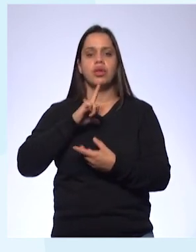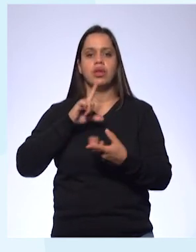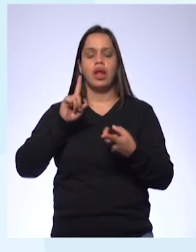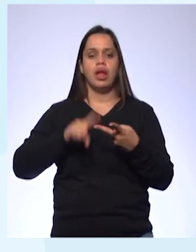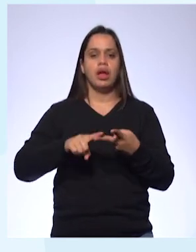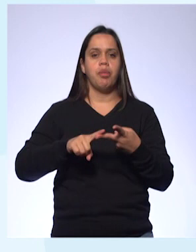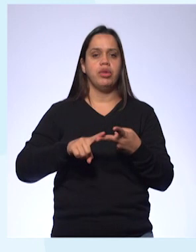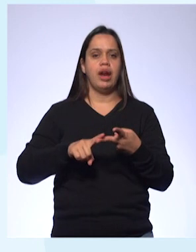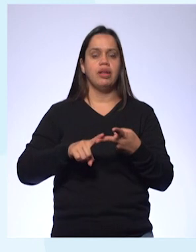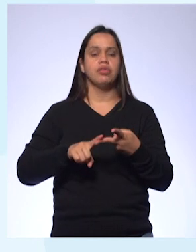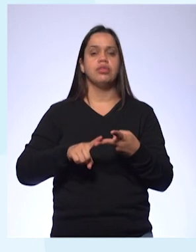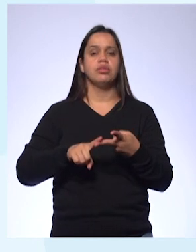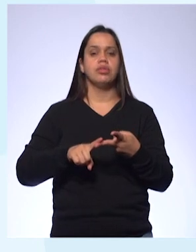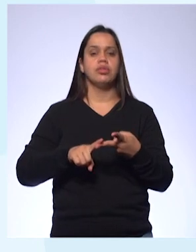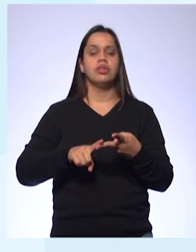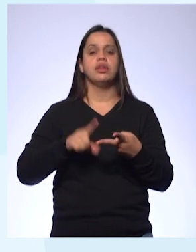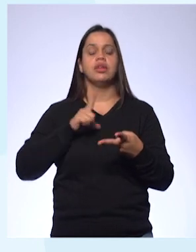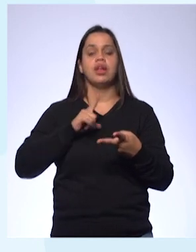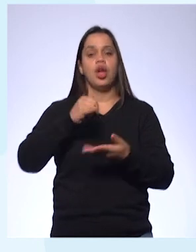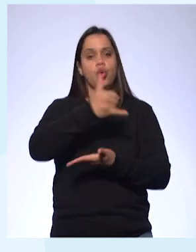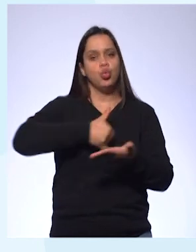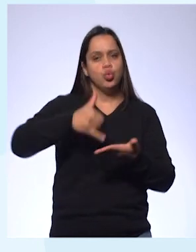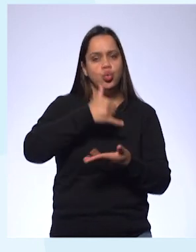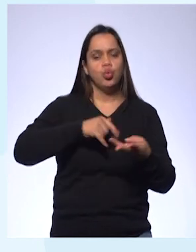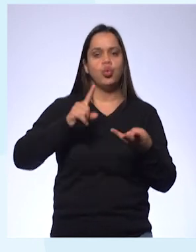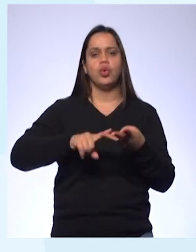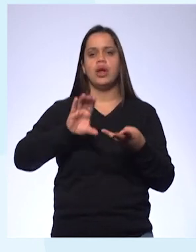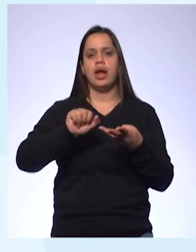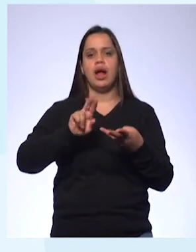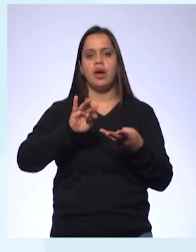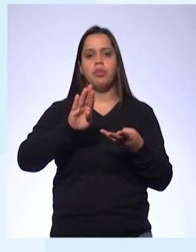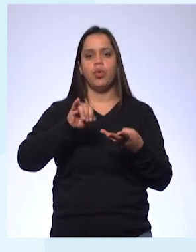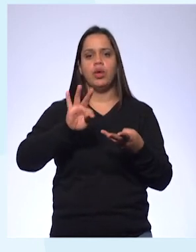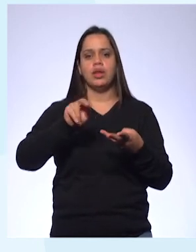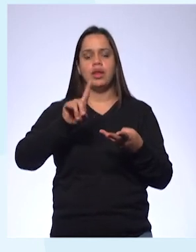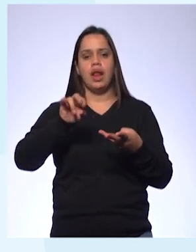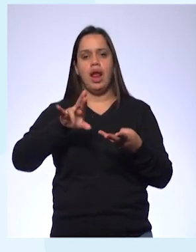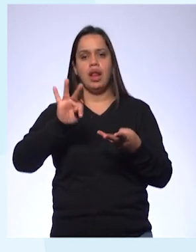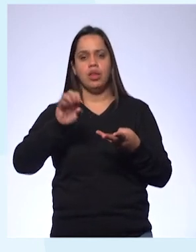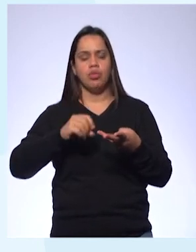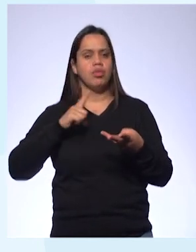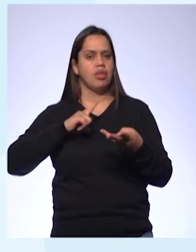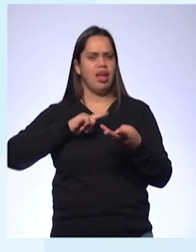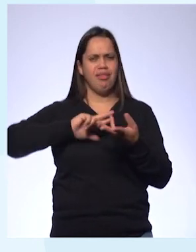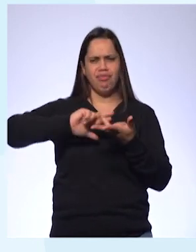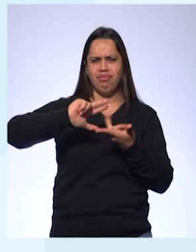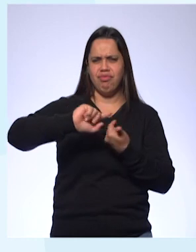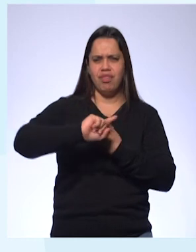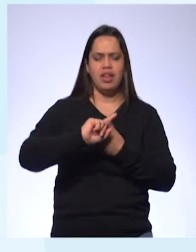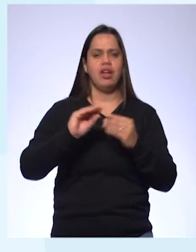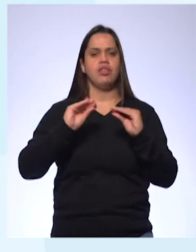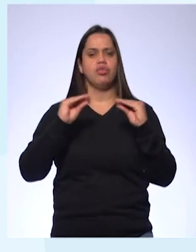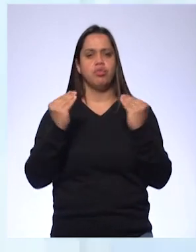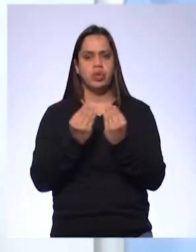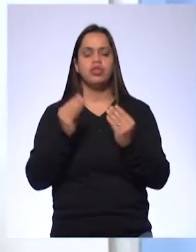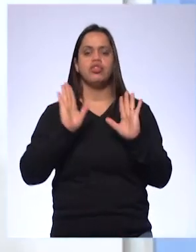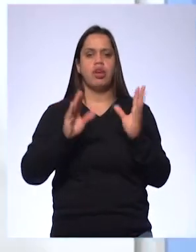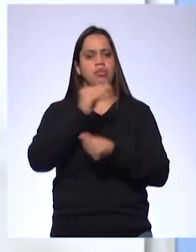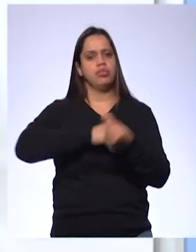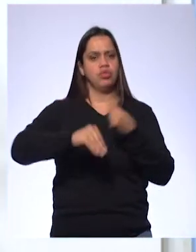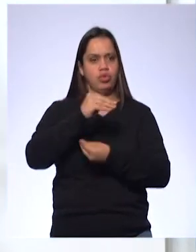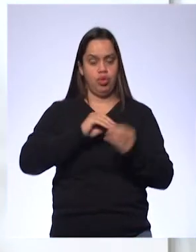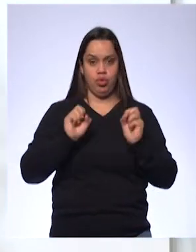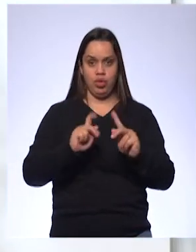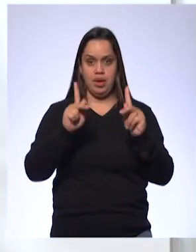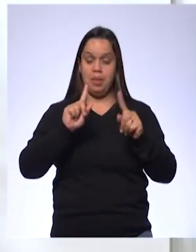tem gordura, enfim, tem uma série de substâncias que estão ali misturadas. Entendeu essa coisa da mistura?